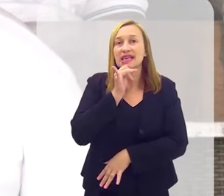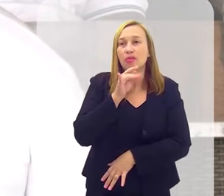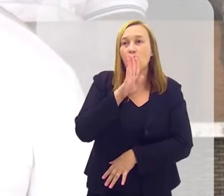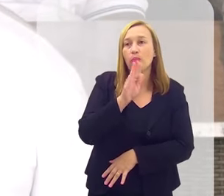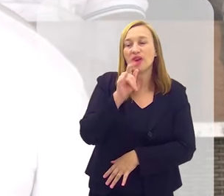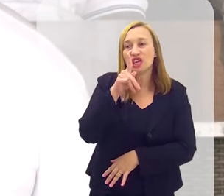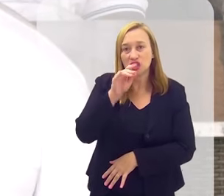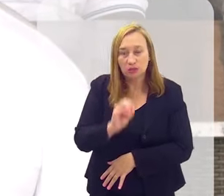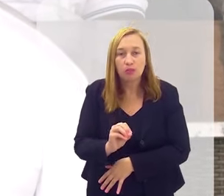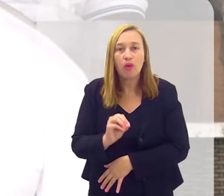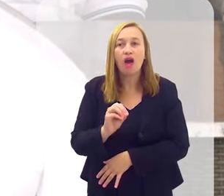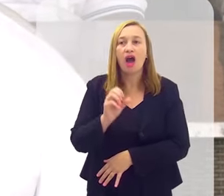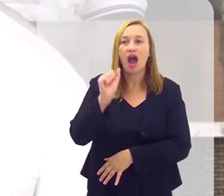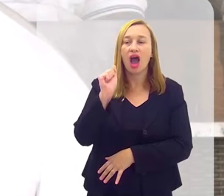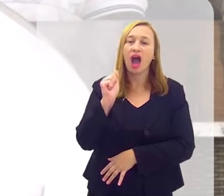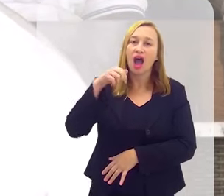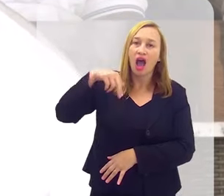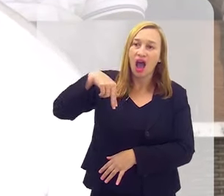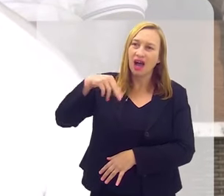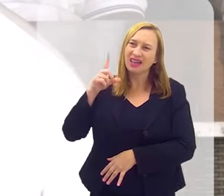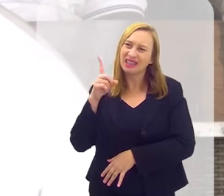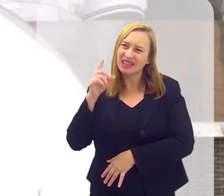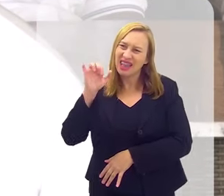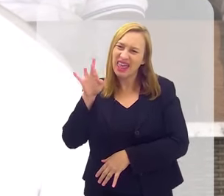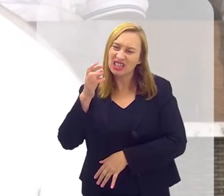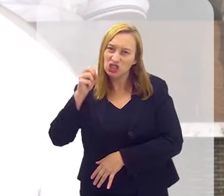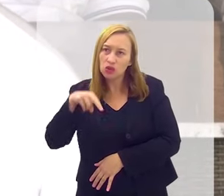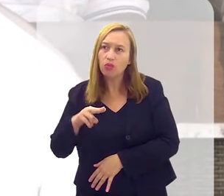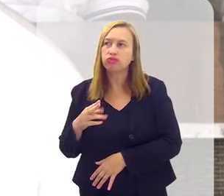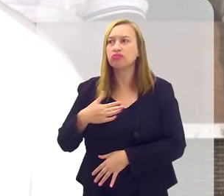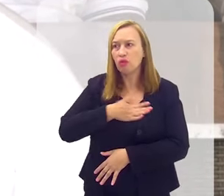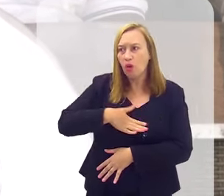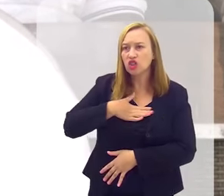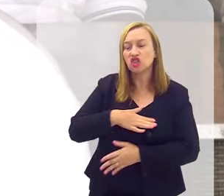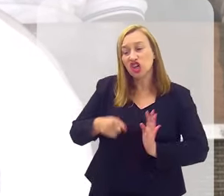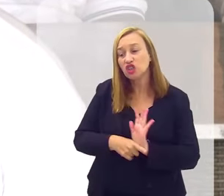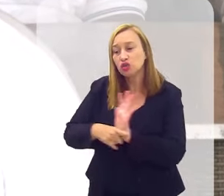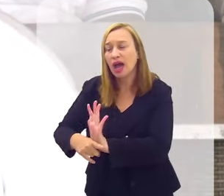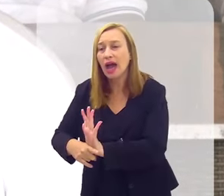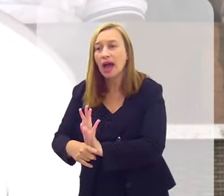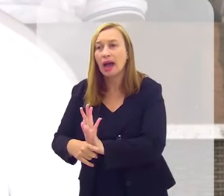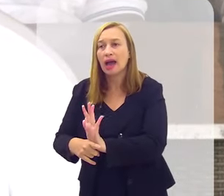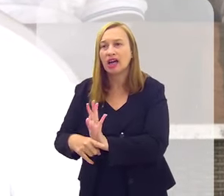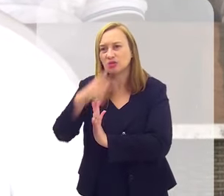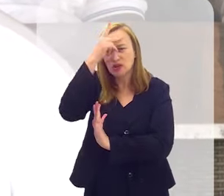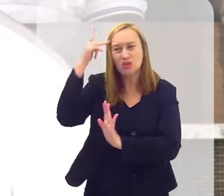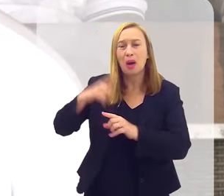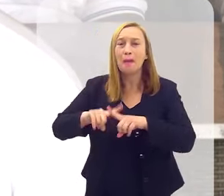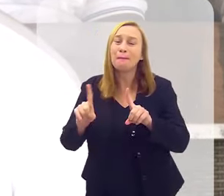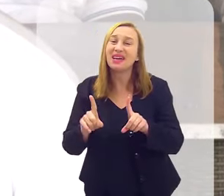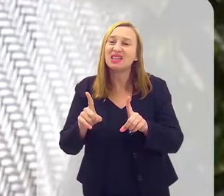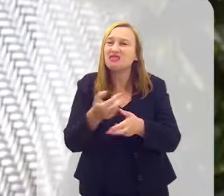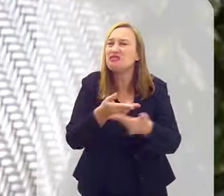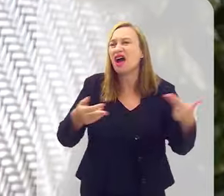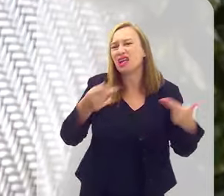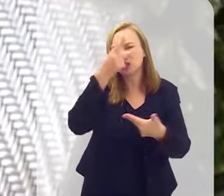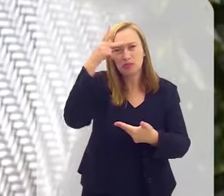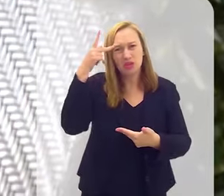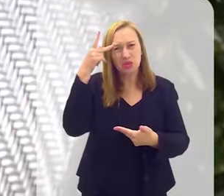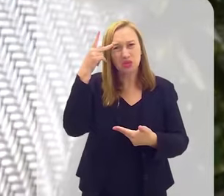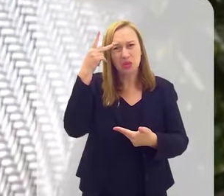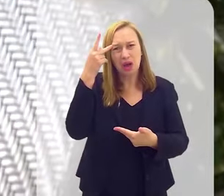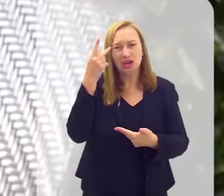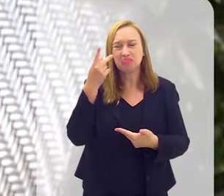exemplo ele tem hábito de ajudar as pessoas mas quanto de nós perdemos esse hábito né exatamente muitos